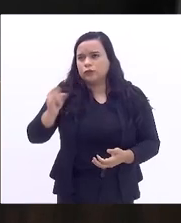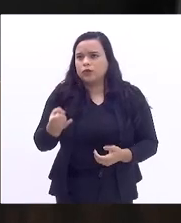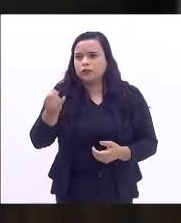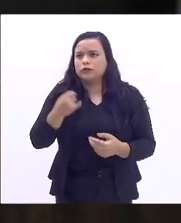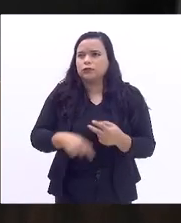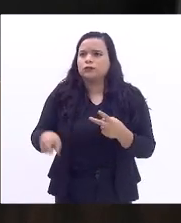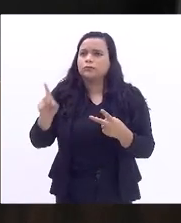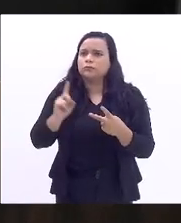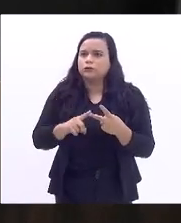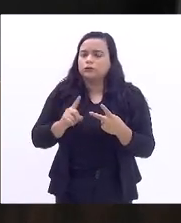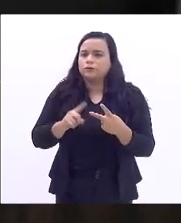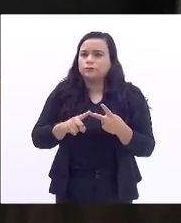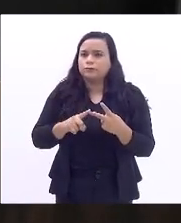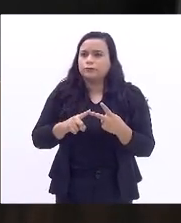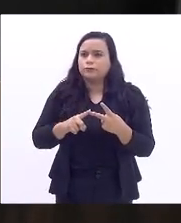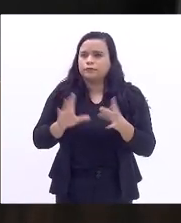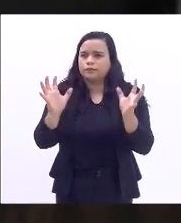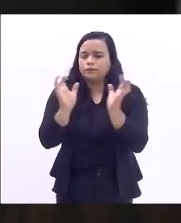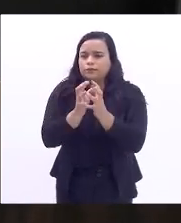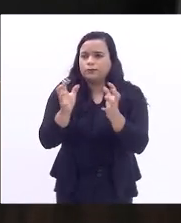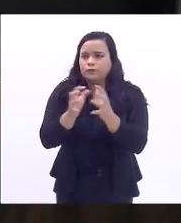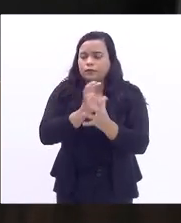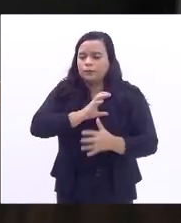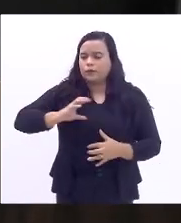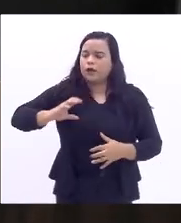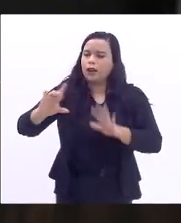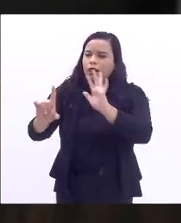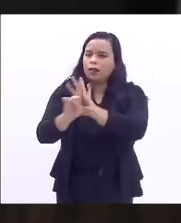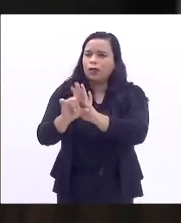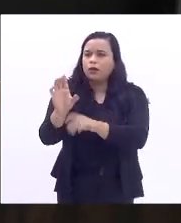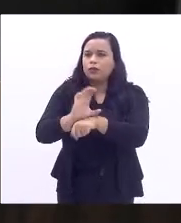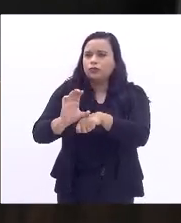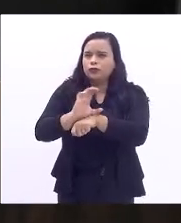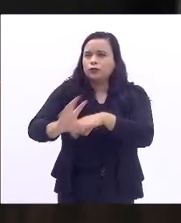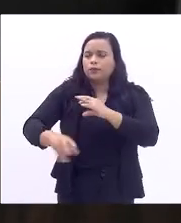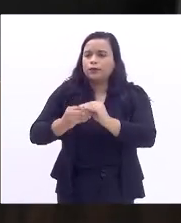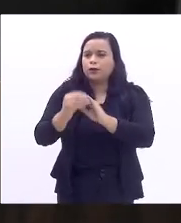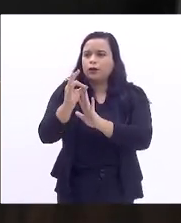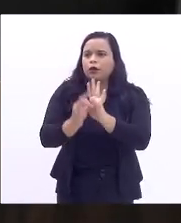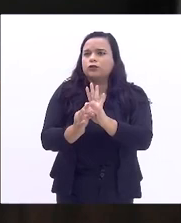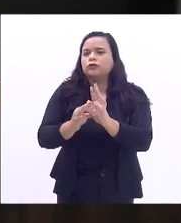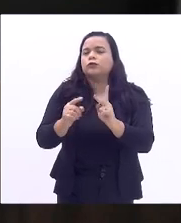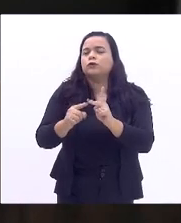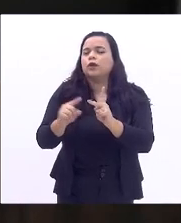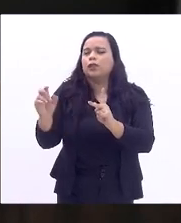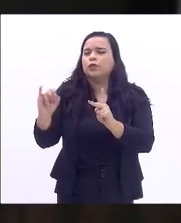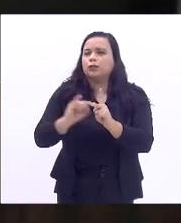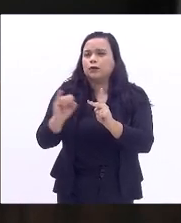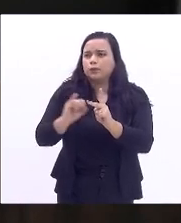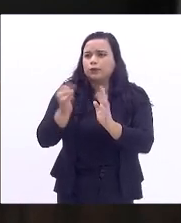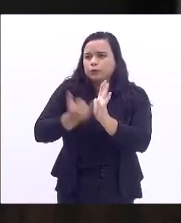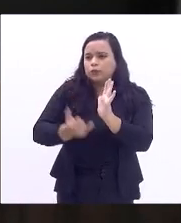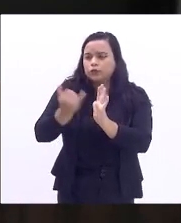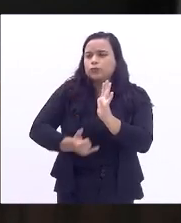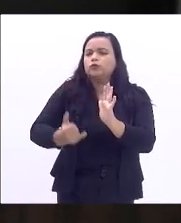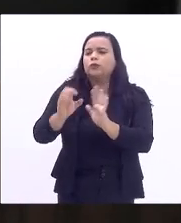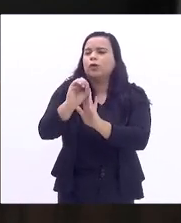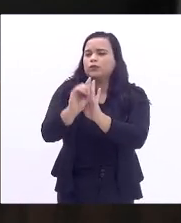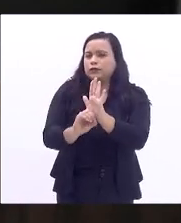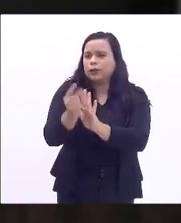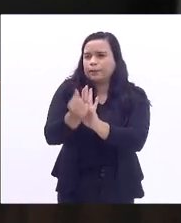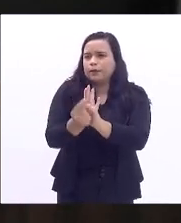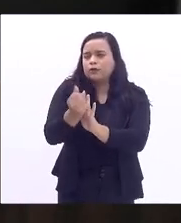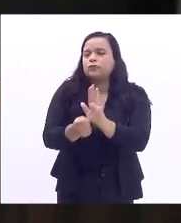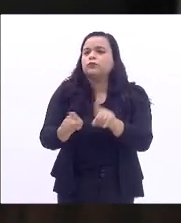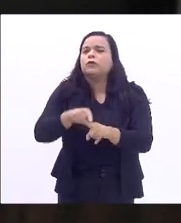constituição e justiça e legislação constitucional complementar e códigos tributação e orçamento prêmio de